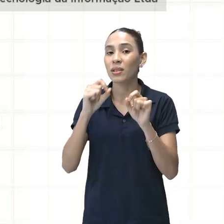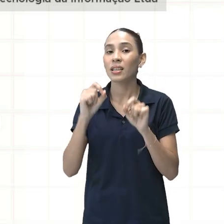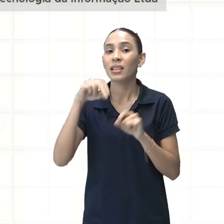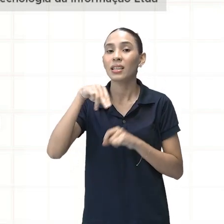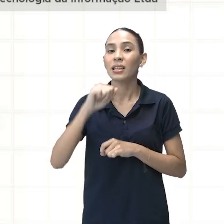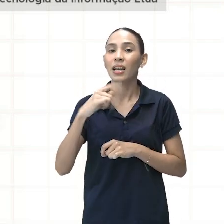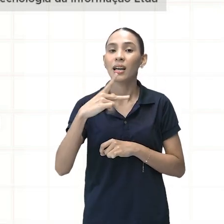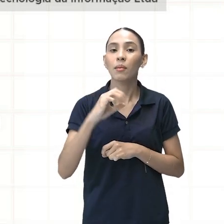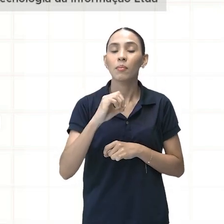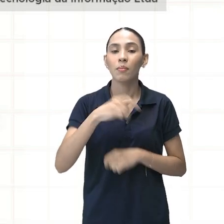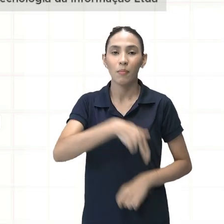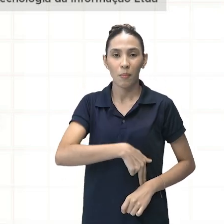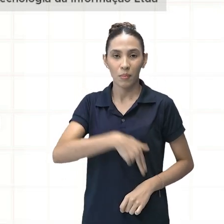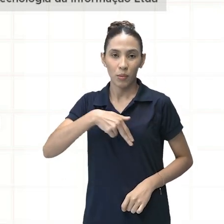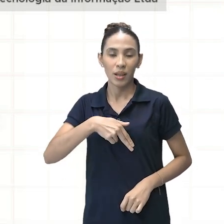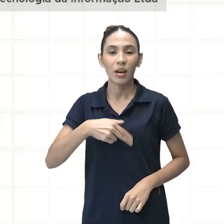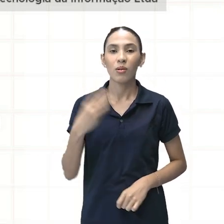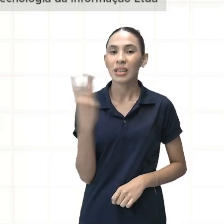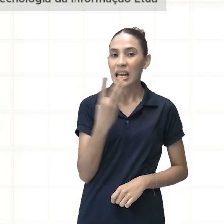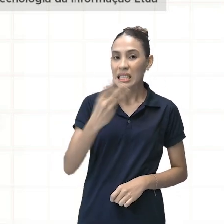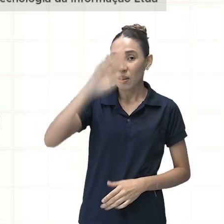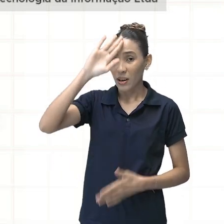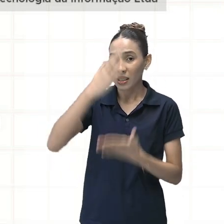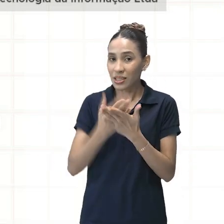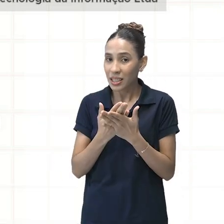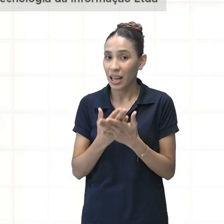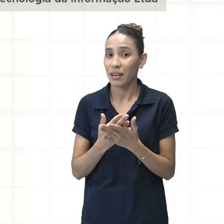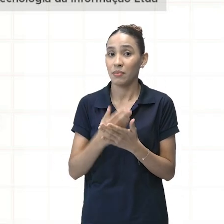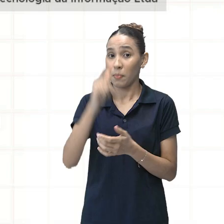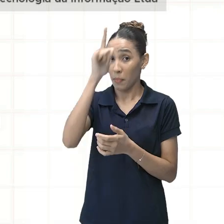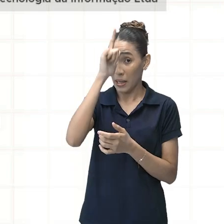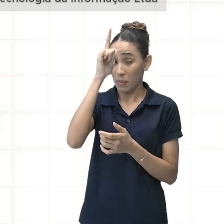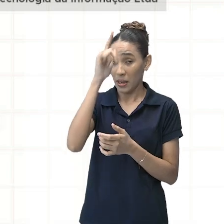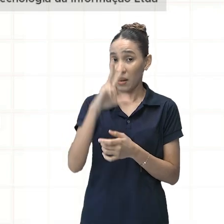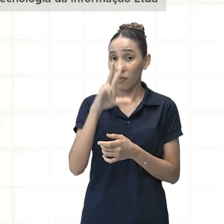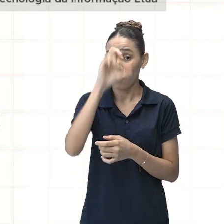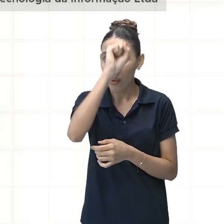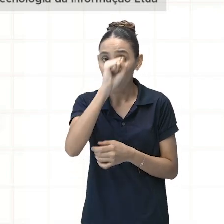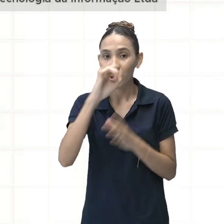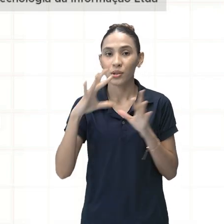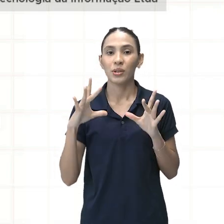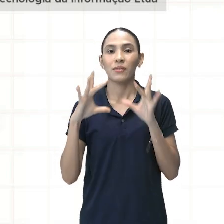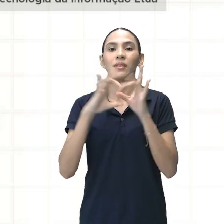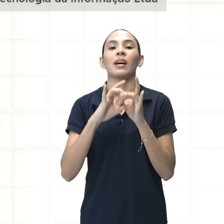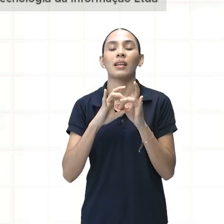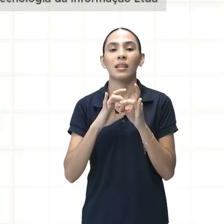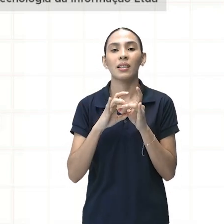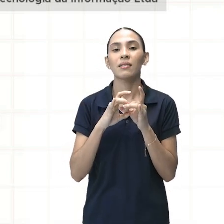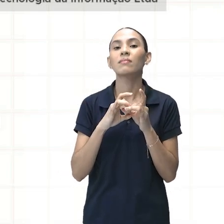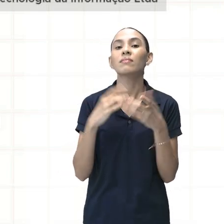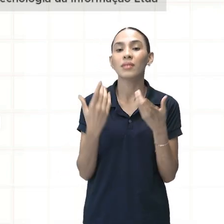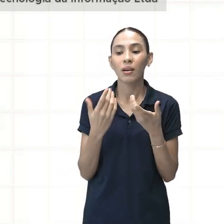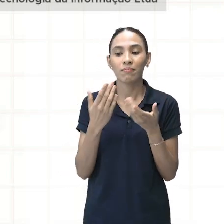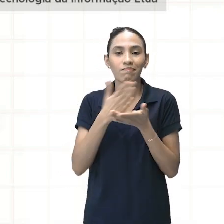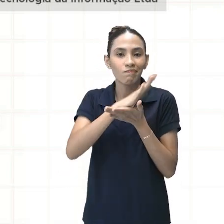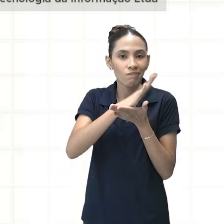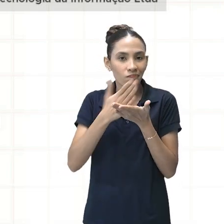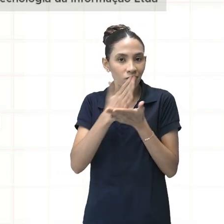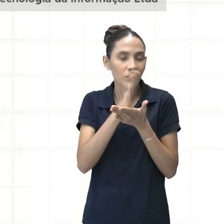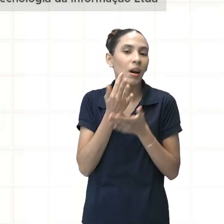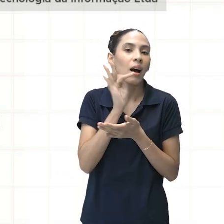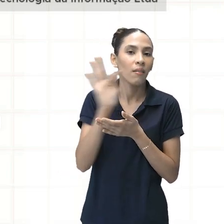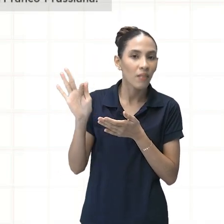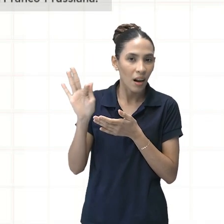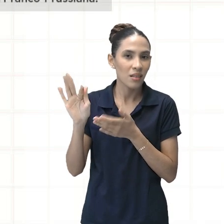Napoleão III acreditar que uma Alemanha forte e unificada iria ameaçar a França,